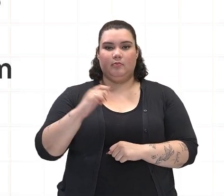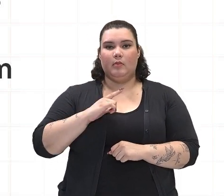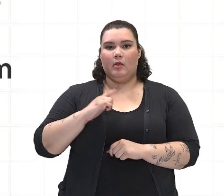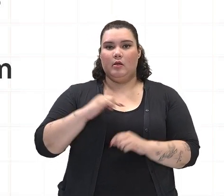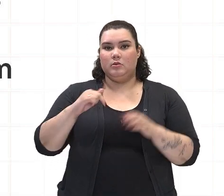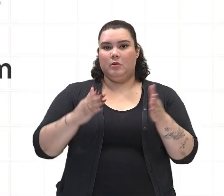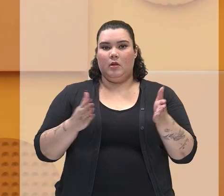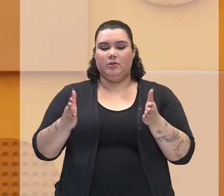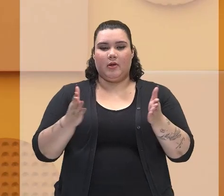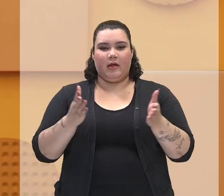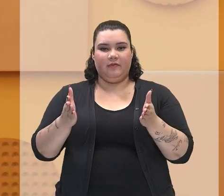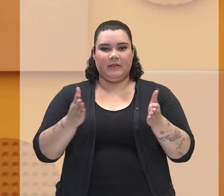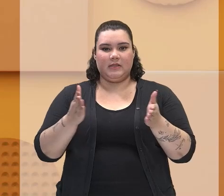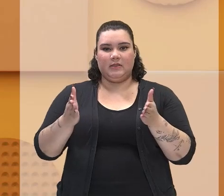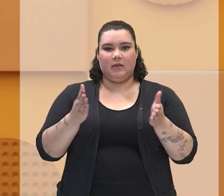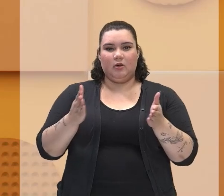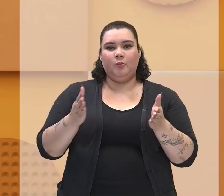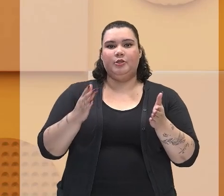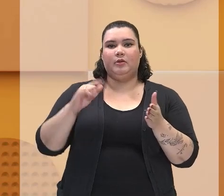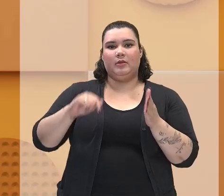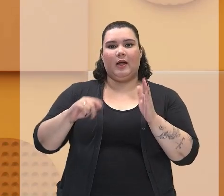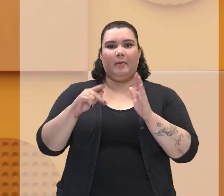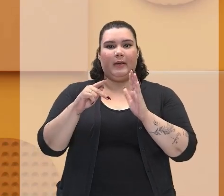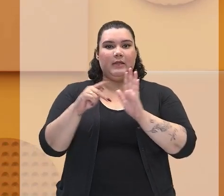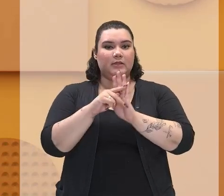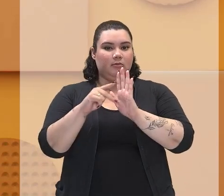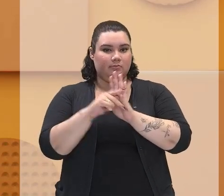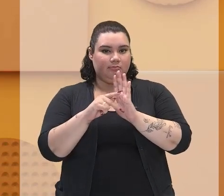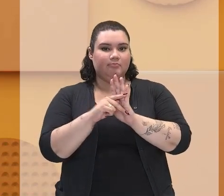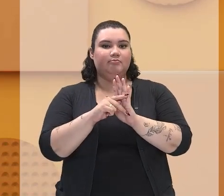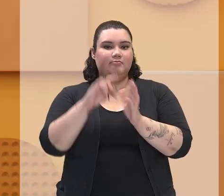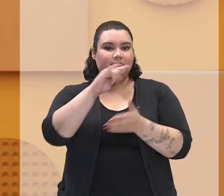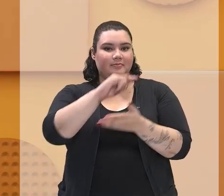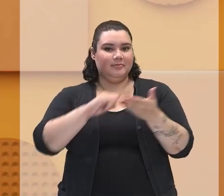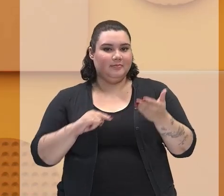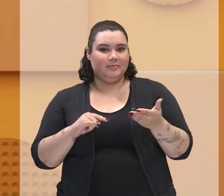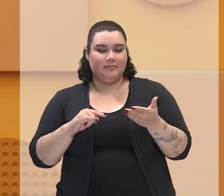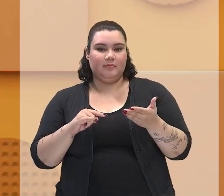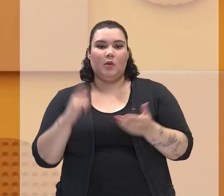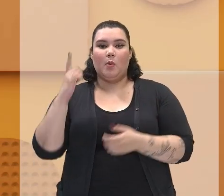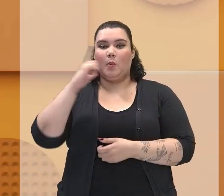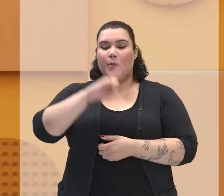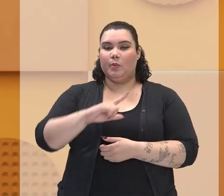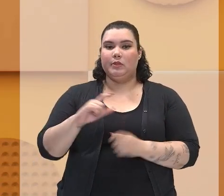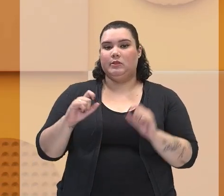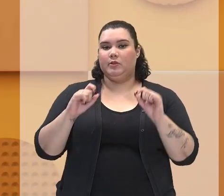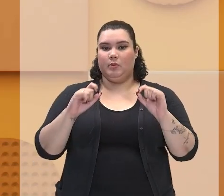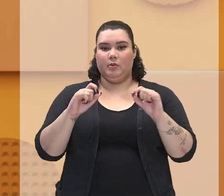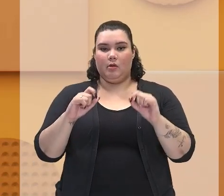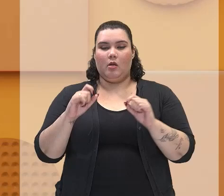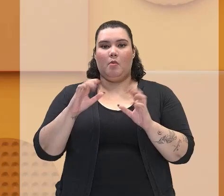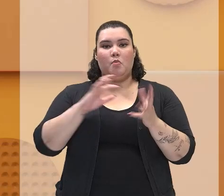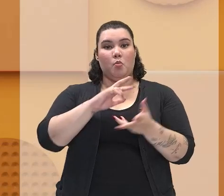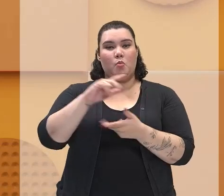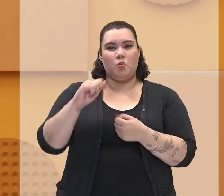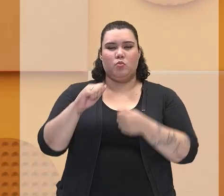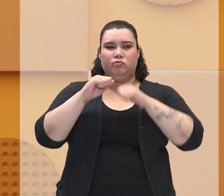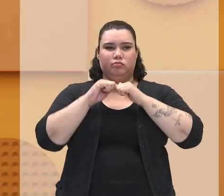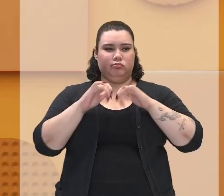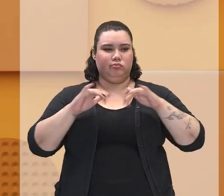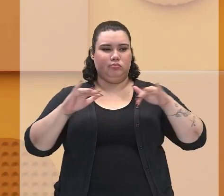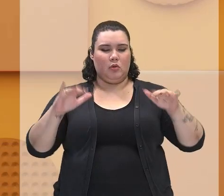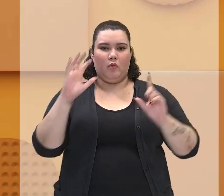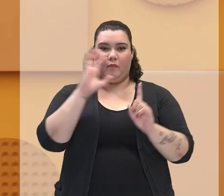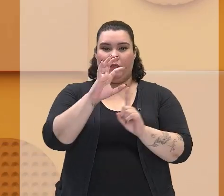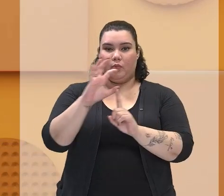momento, onde os princípios iluministas estarão colocados no papel e de lá ganharão o mundo, influenciando muitos outros movimentos, como,